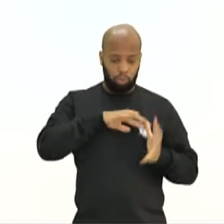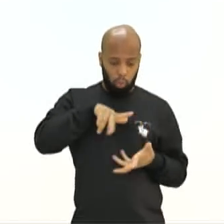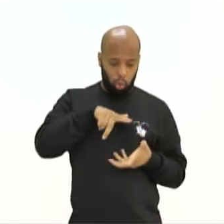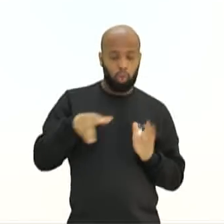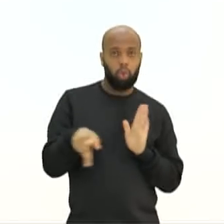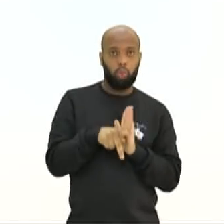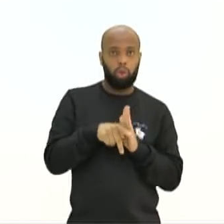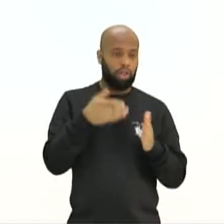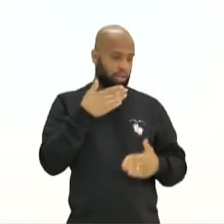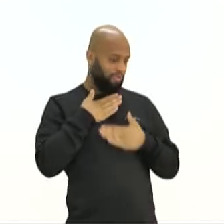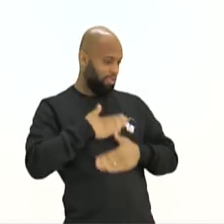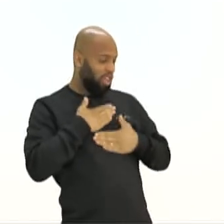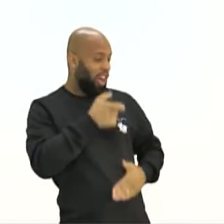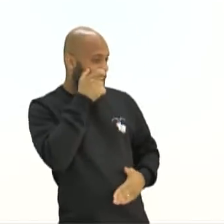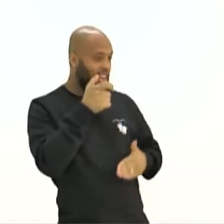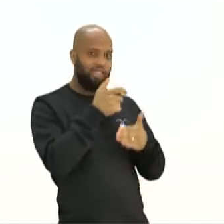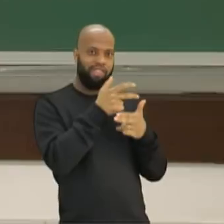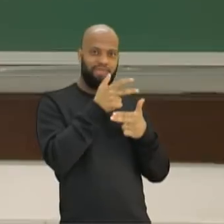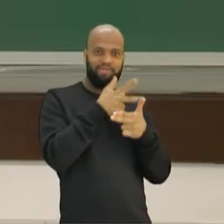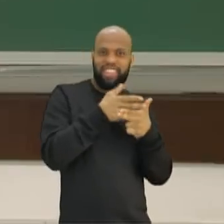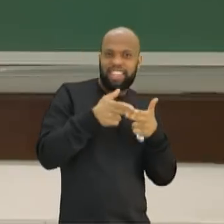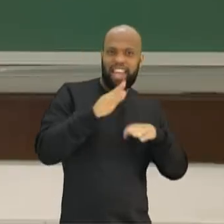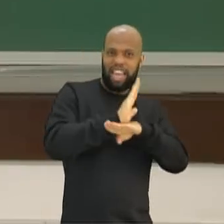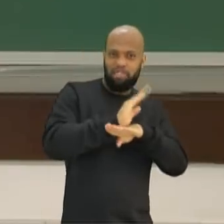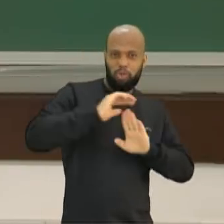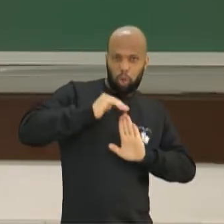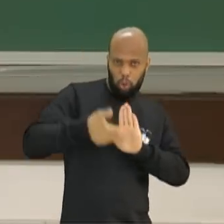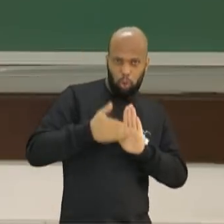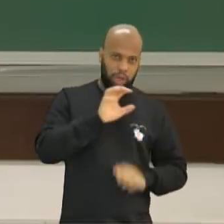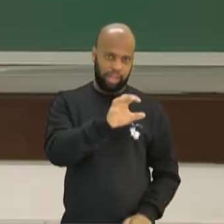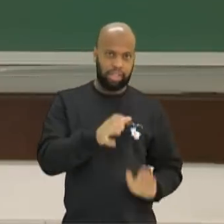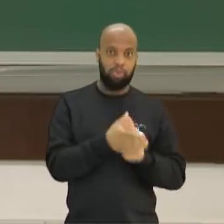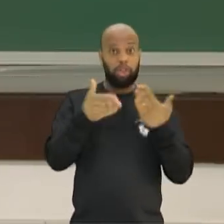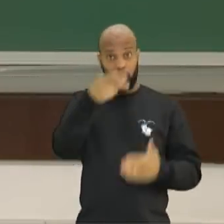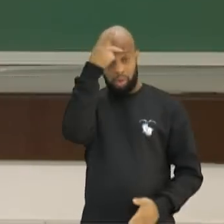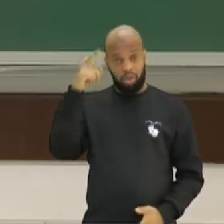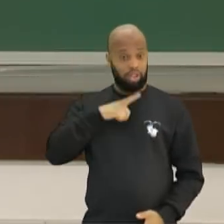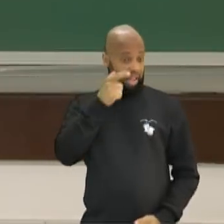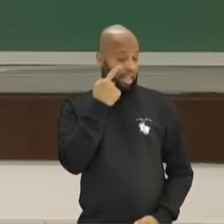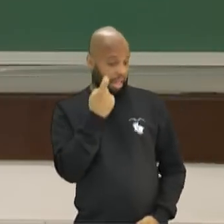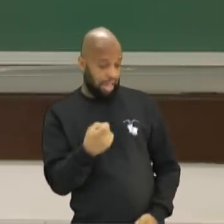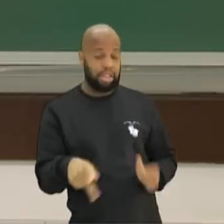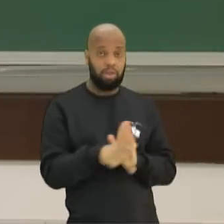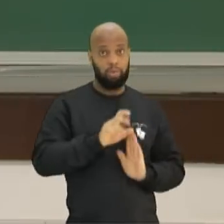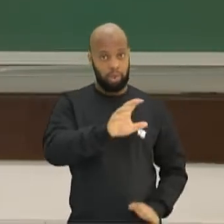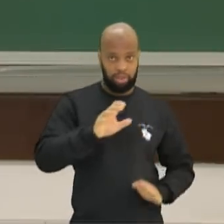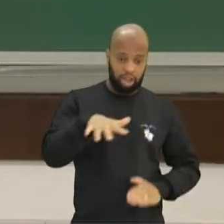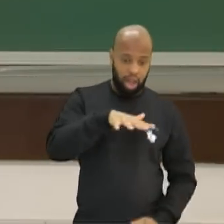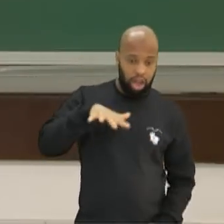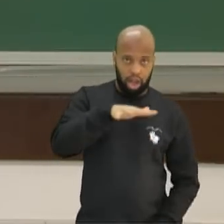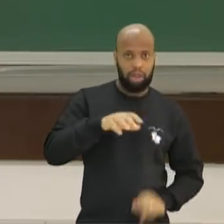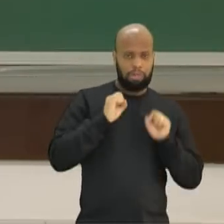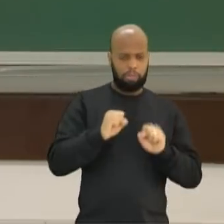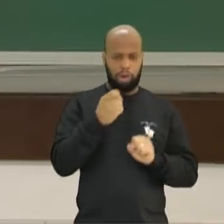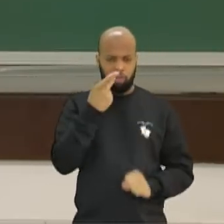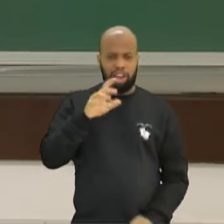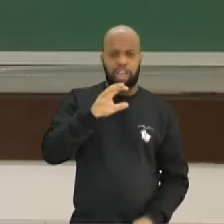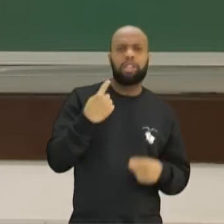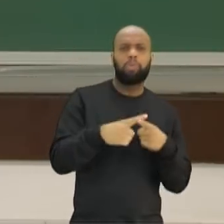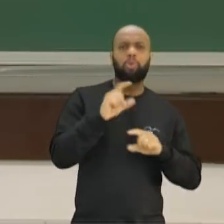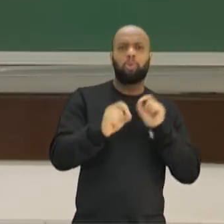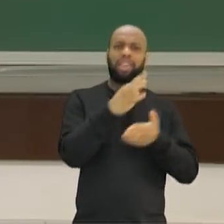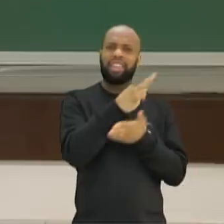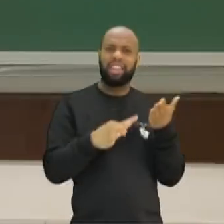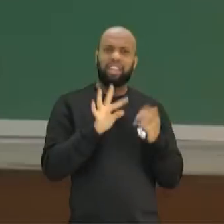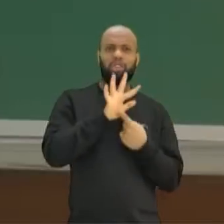de entretenimento. Então, qual é esse público-alvo? As pessoas que se interessam por isso. Podemos afirmar isso porque o